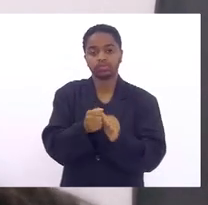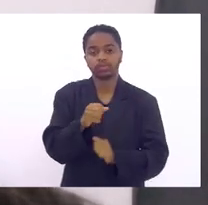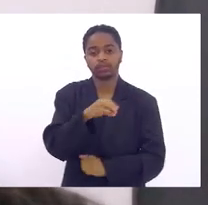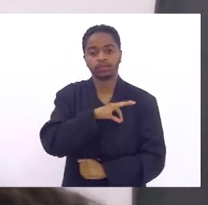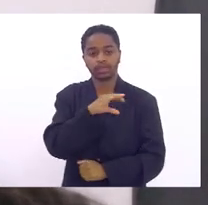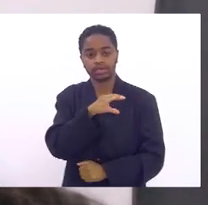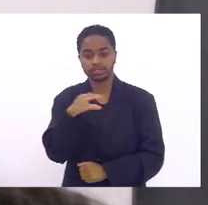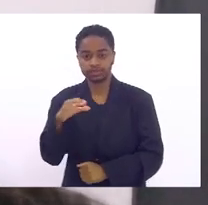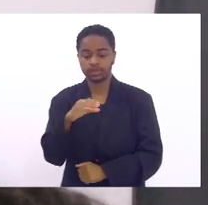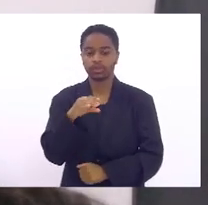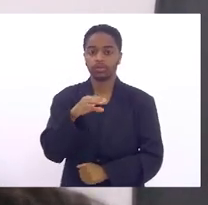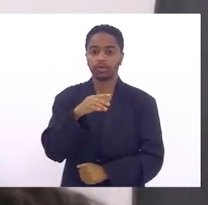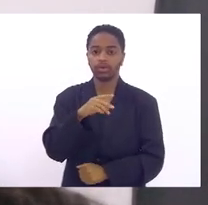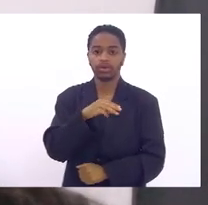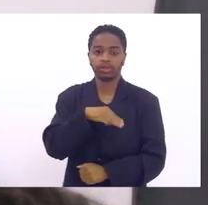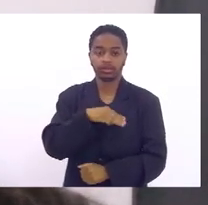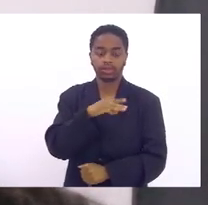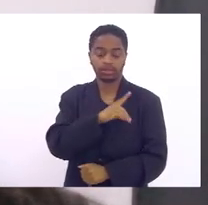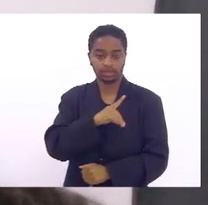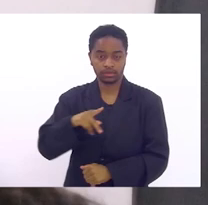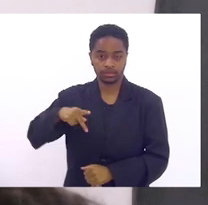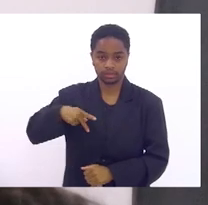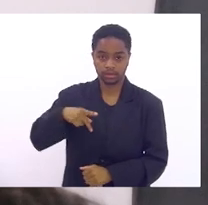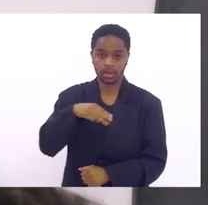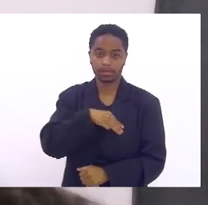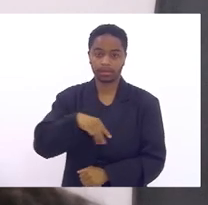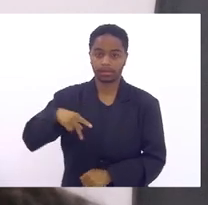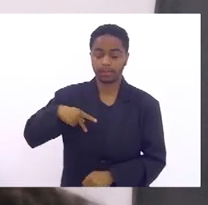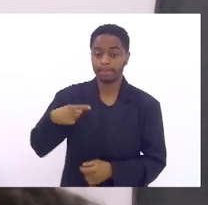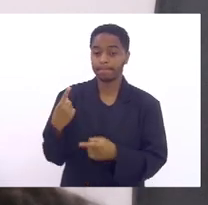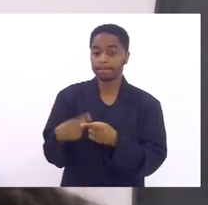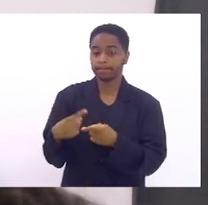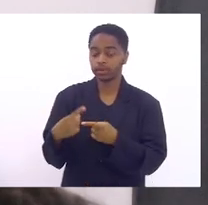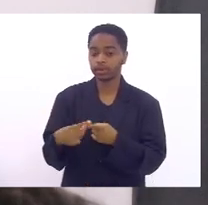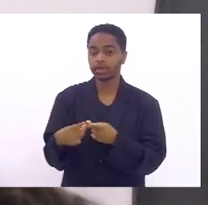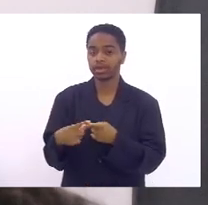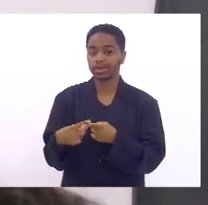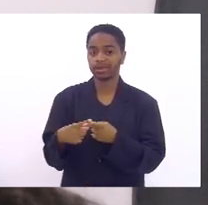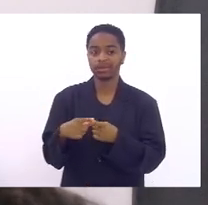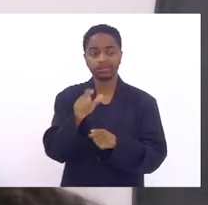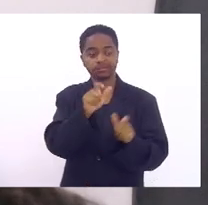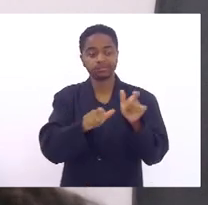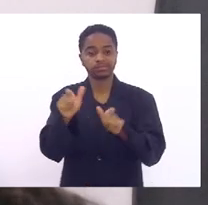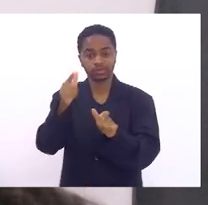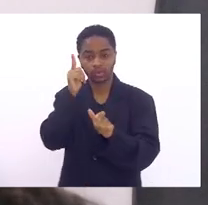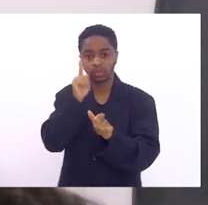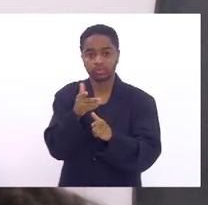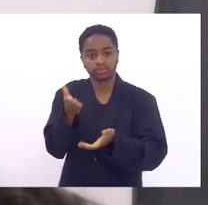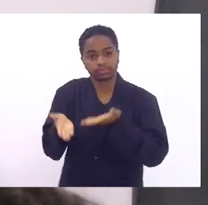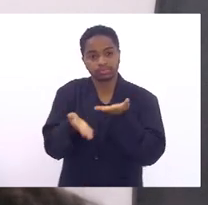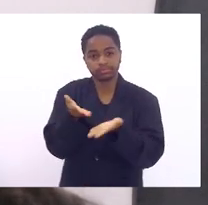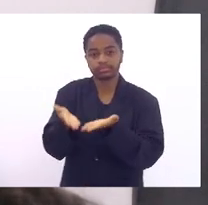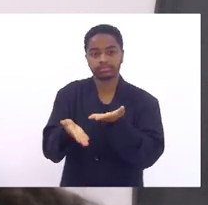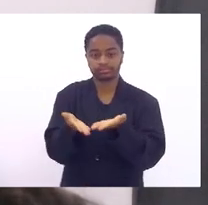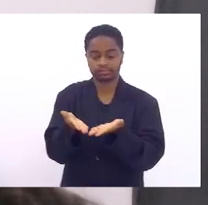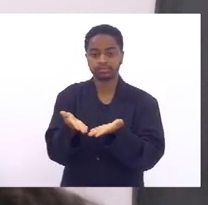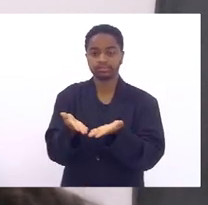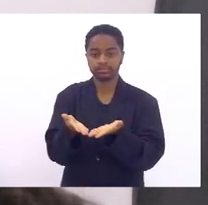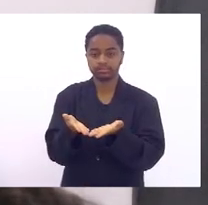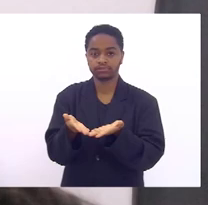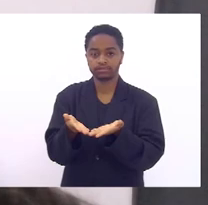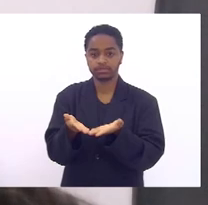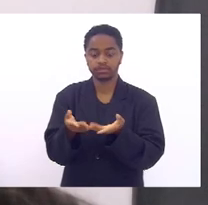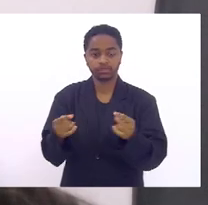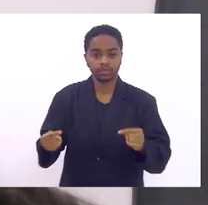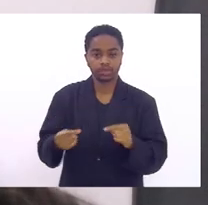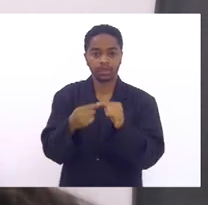com o Ministério Público eh no qual TNA eles capazes a fazer esse atendimento um atendimento mais